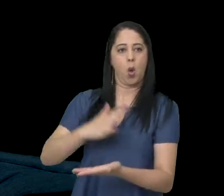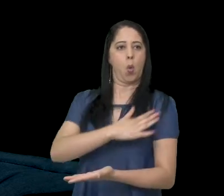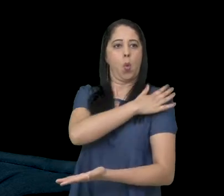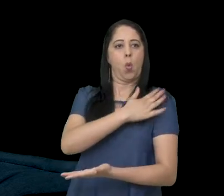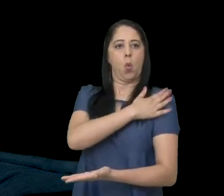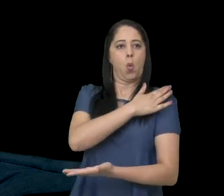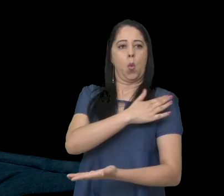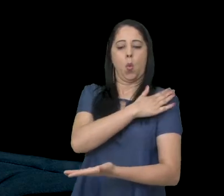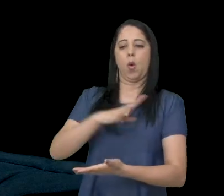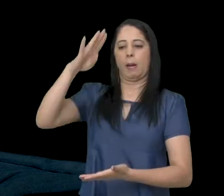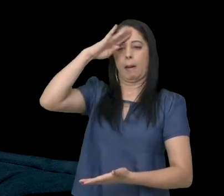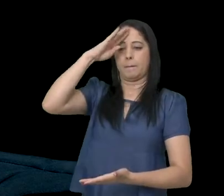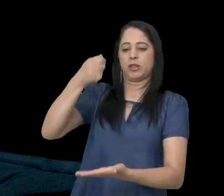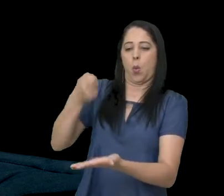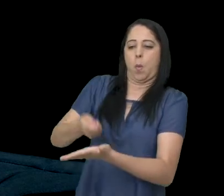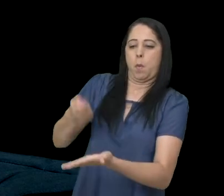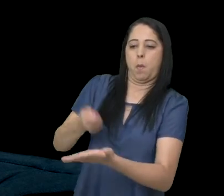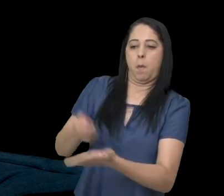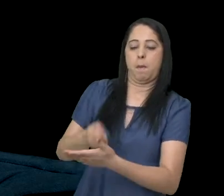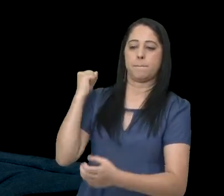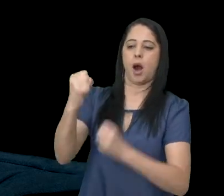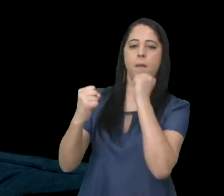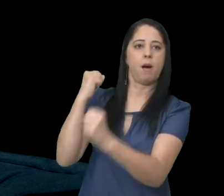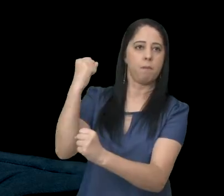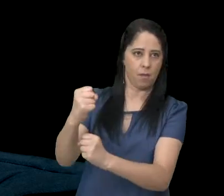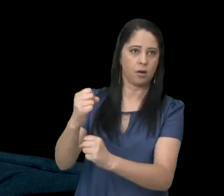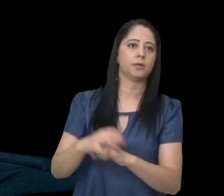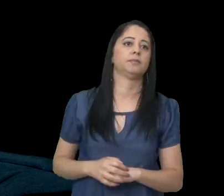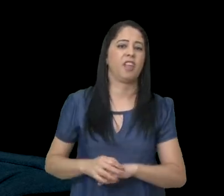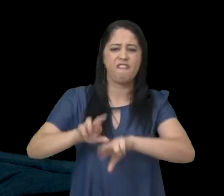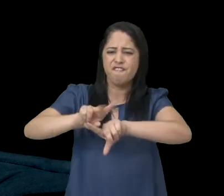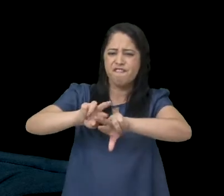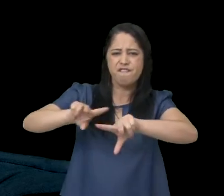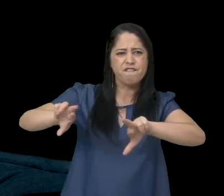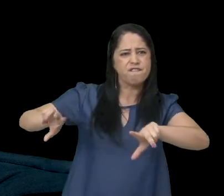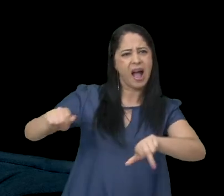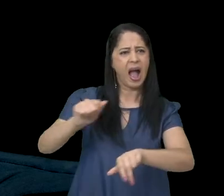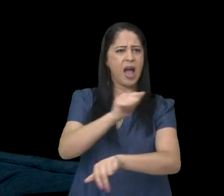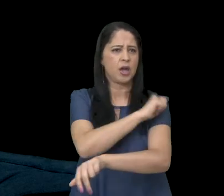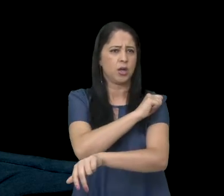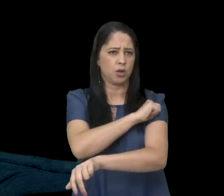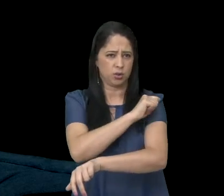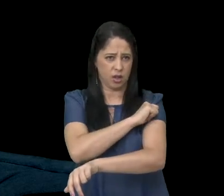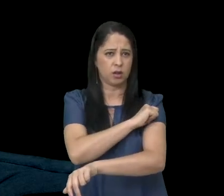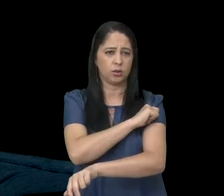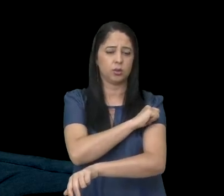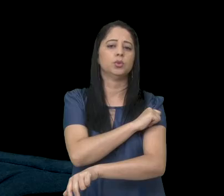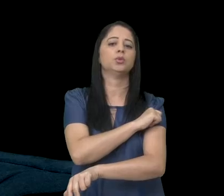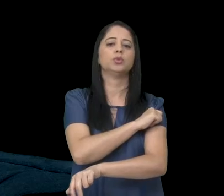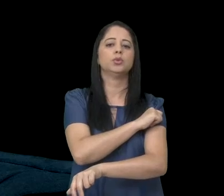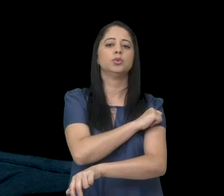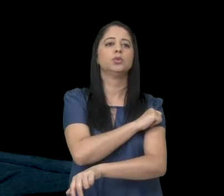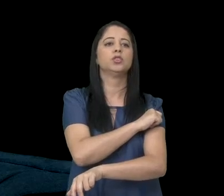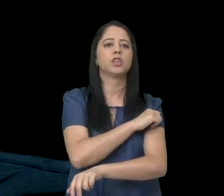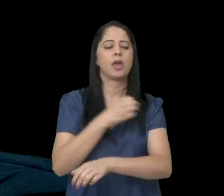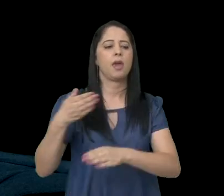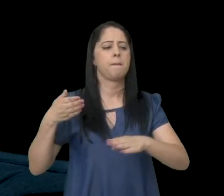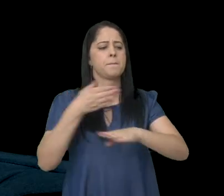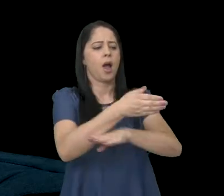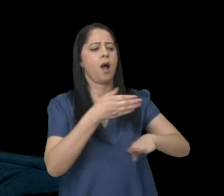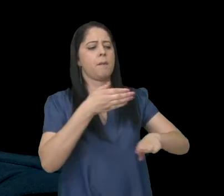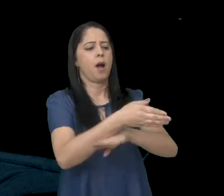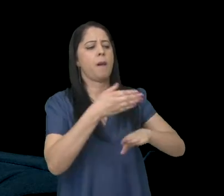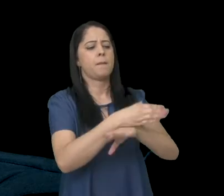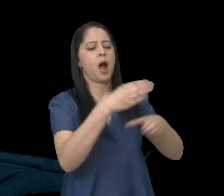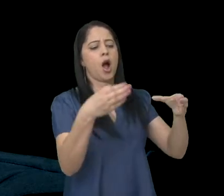um estudante, mas tivemos muitos estudantes do ITA de 80 que participaram da UNE, né,